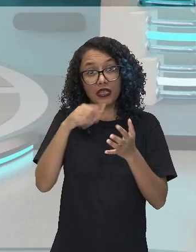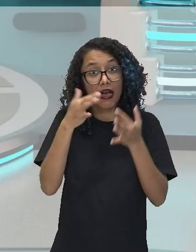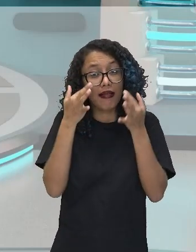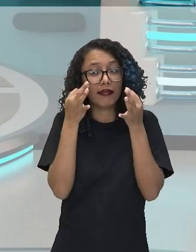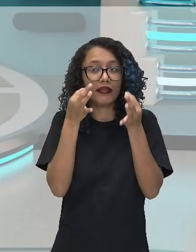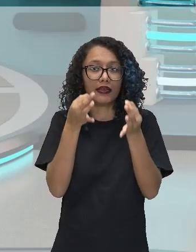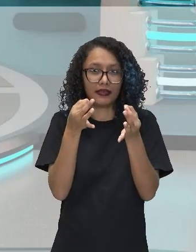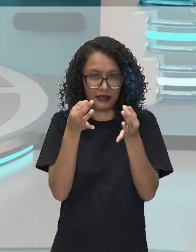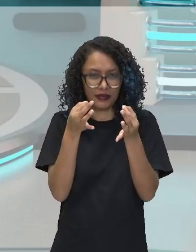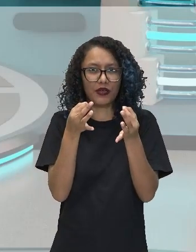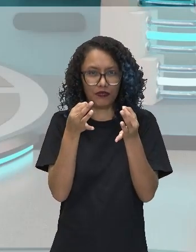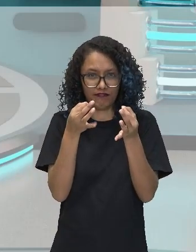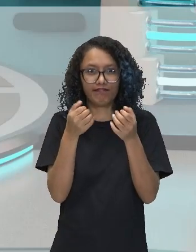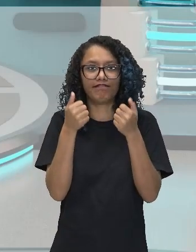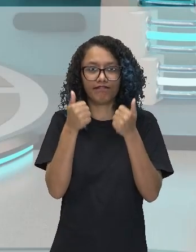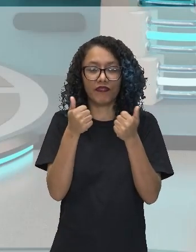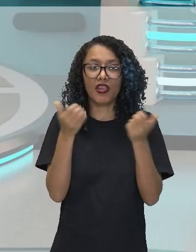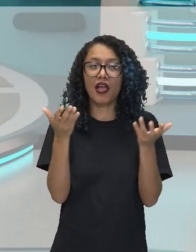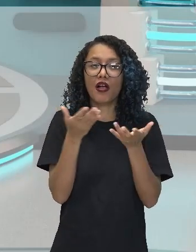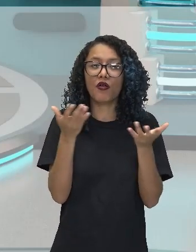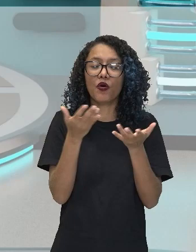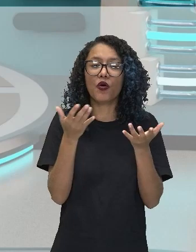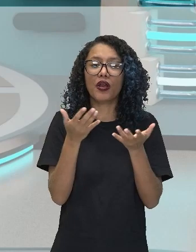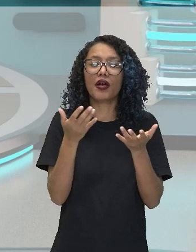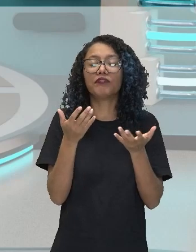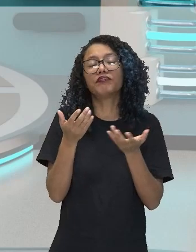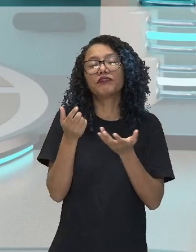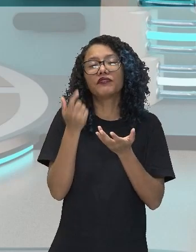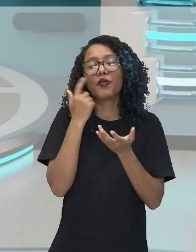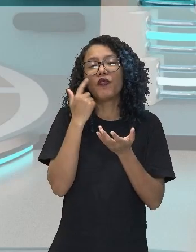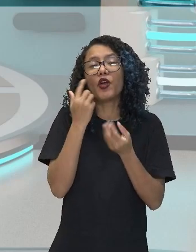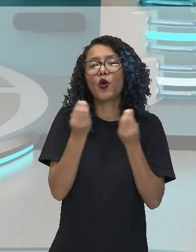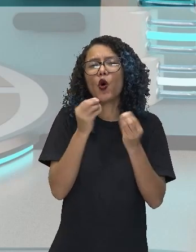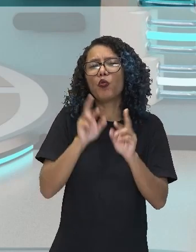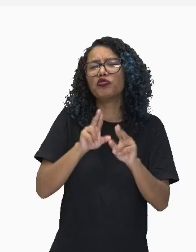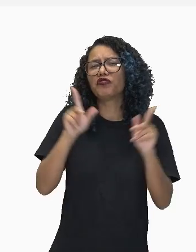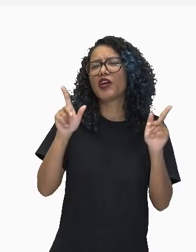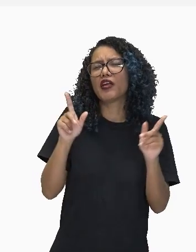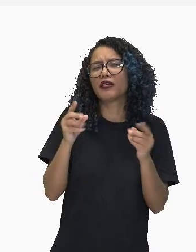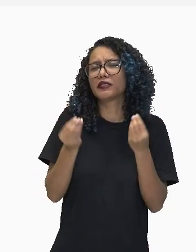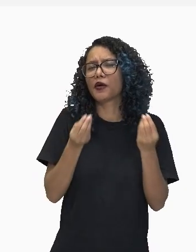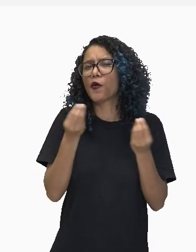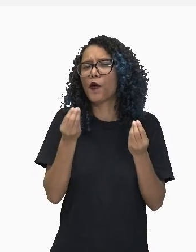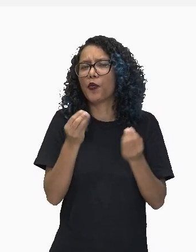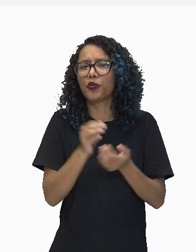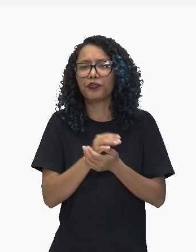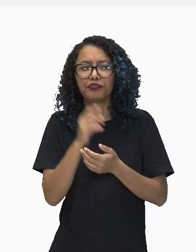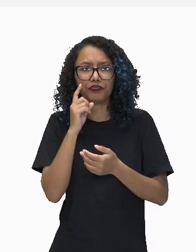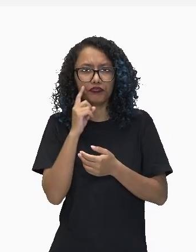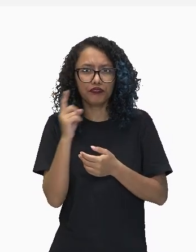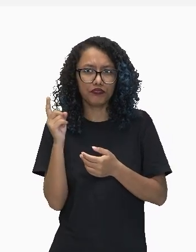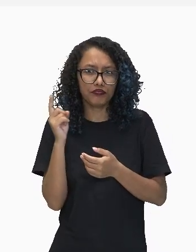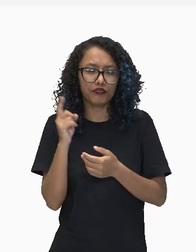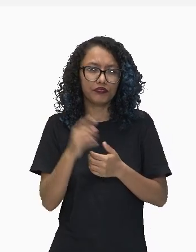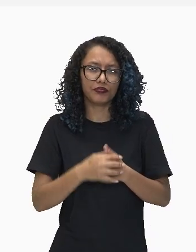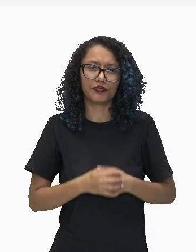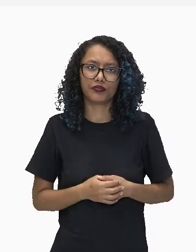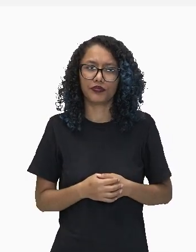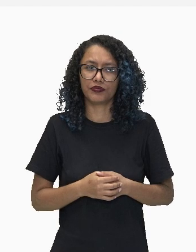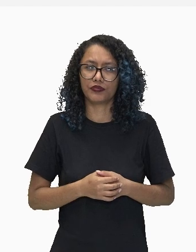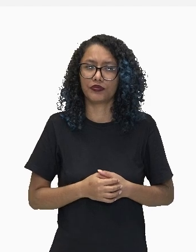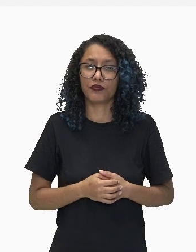tivessem atenção, ok? Vamos aprender a diferenciar um do outro? Vamos lá comigo. Como diferenciar